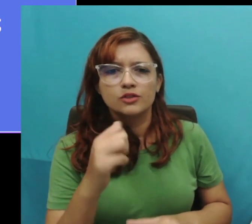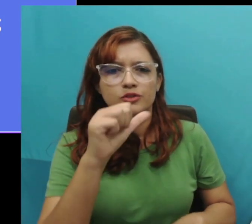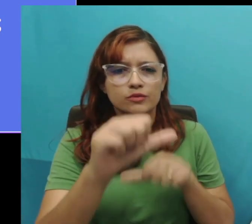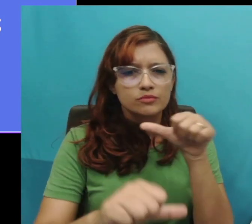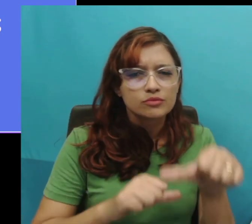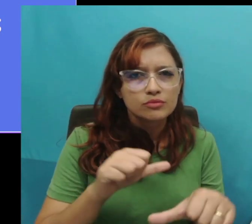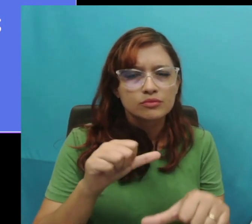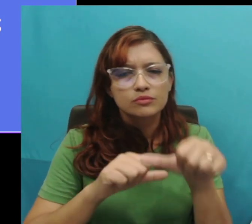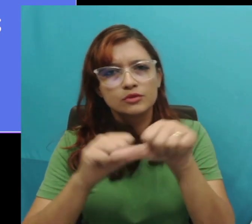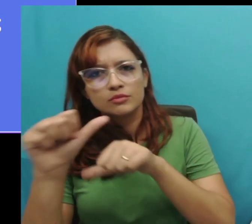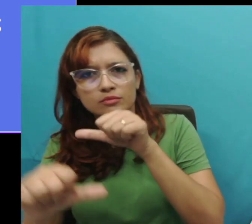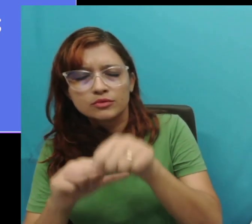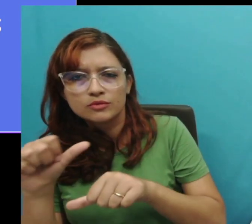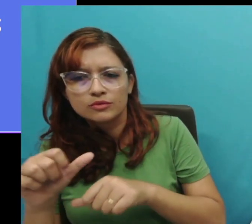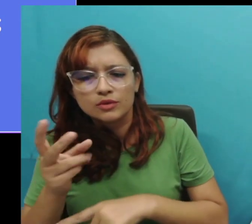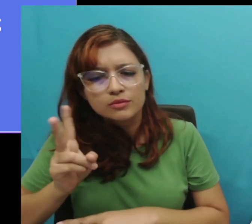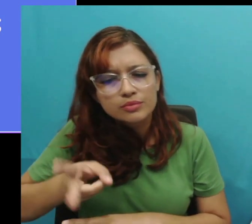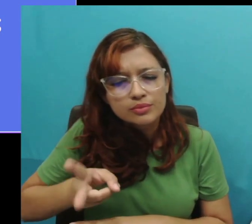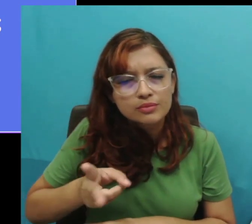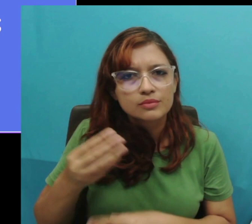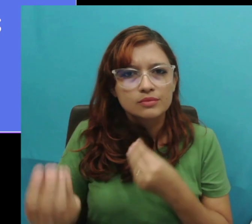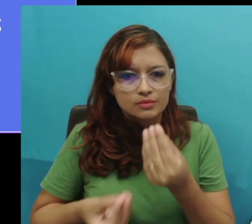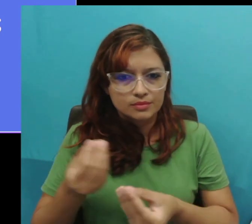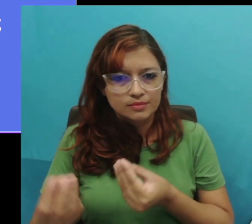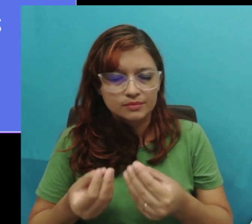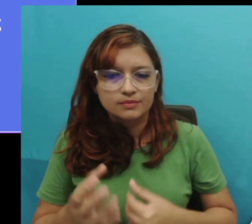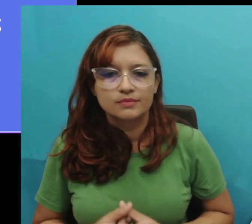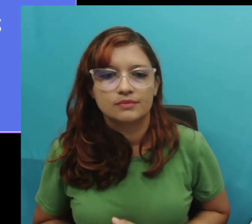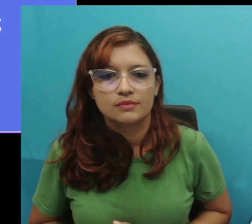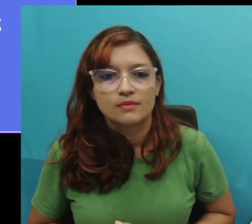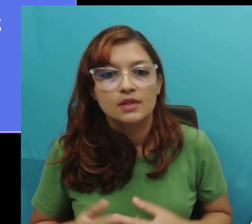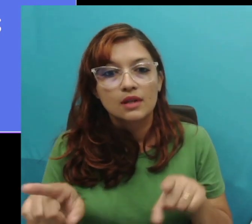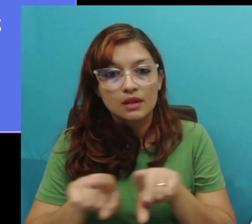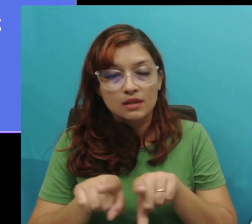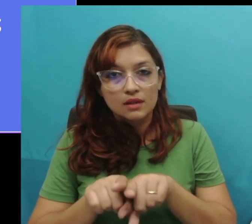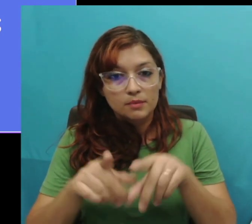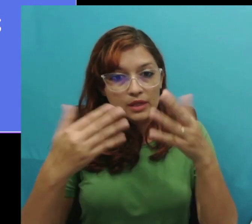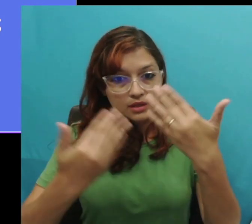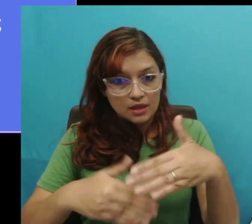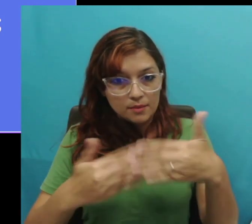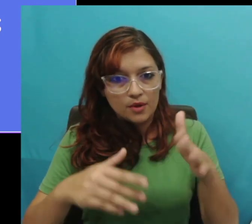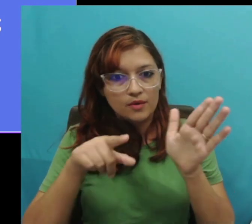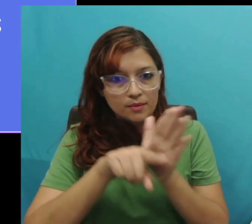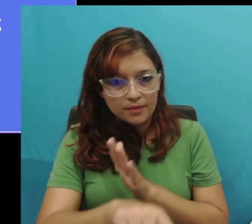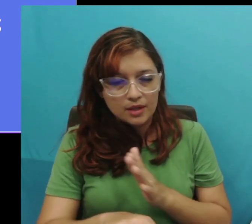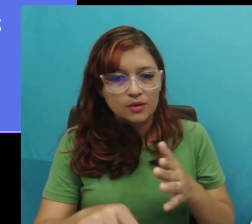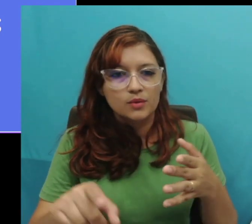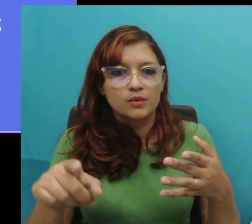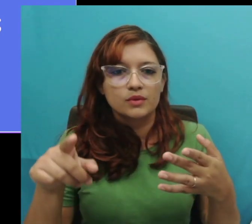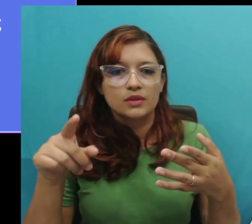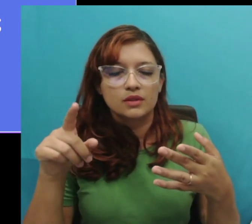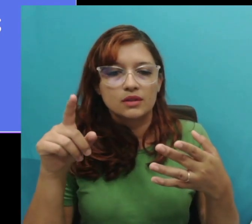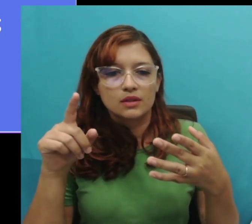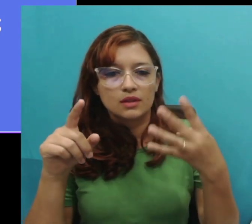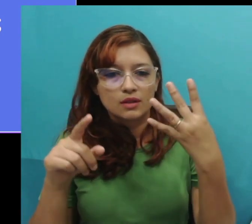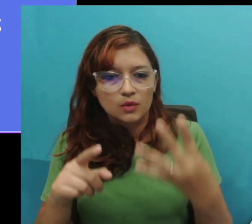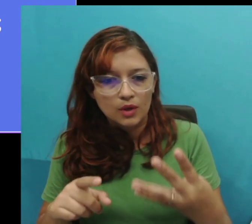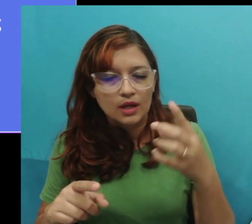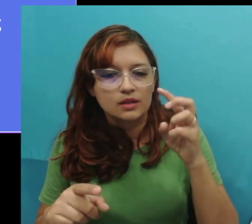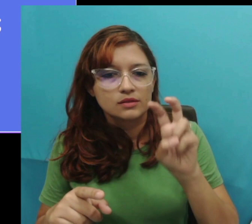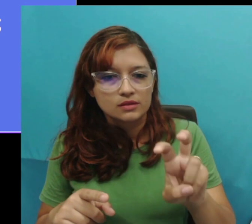elétrica. Na terceira, identificar transformações e conservação de energia. As